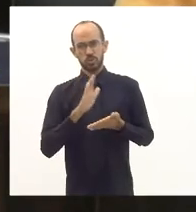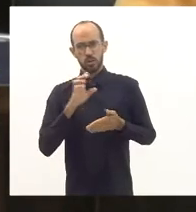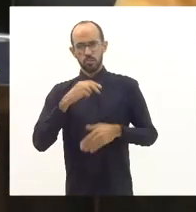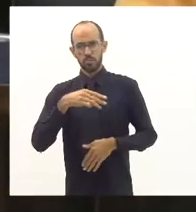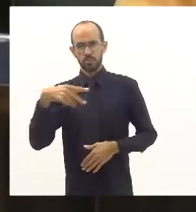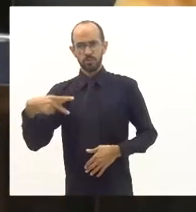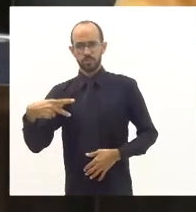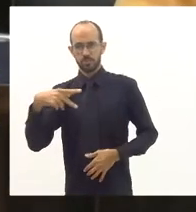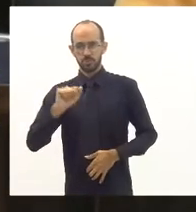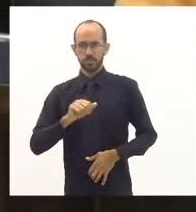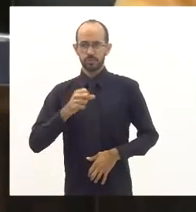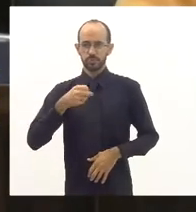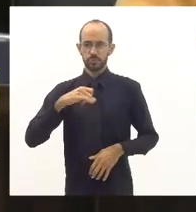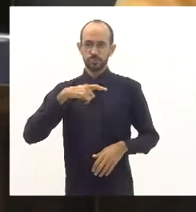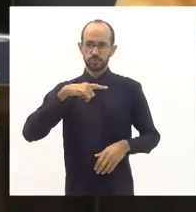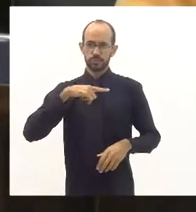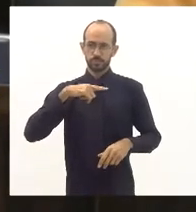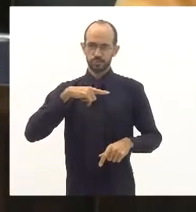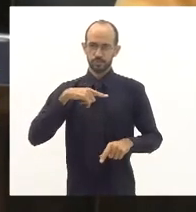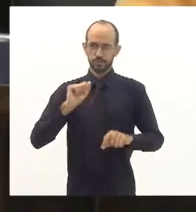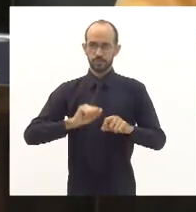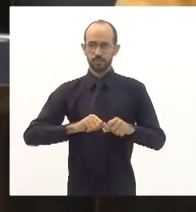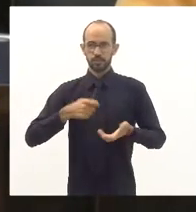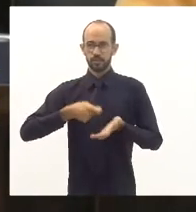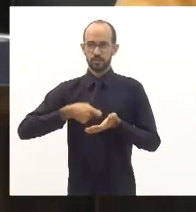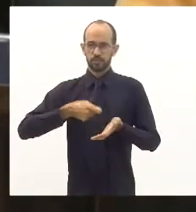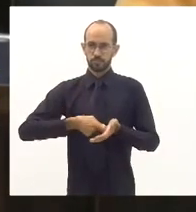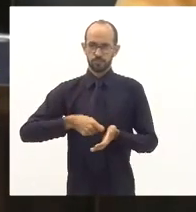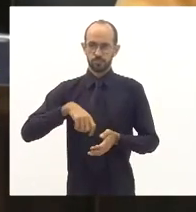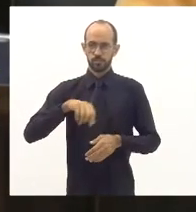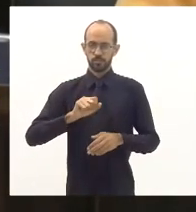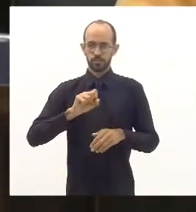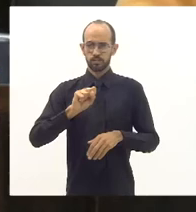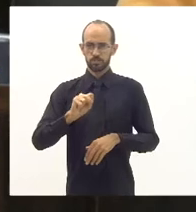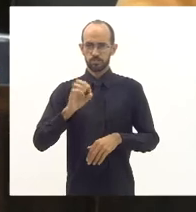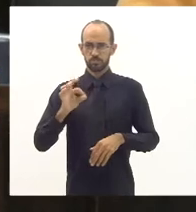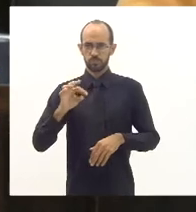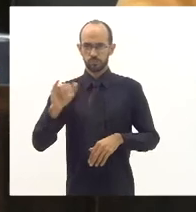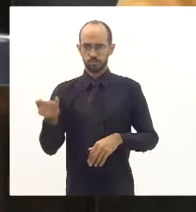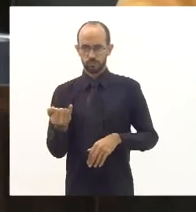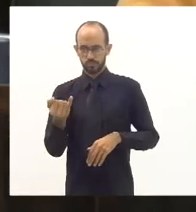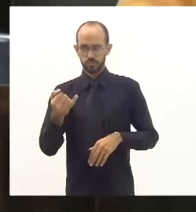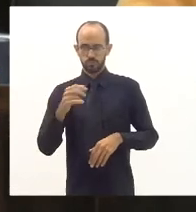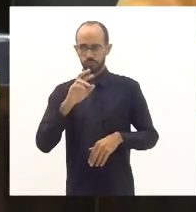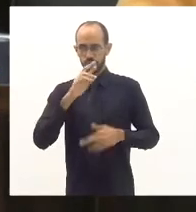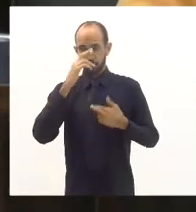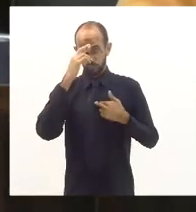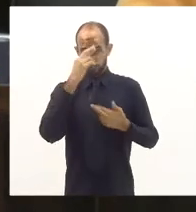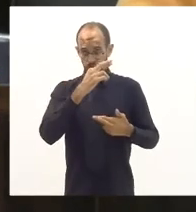determinação do Supremo ou do STJ que não é cumprida